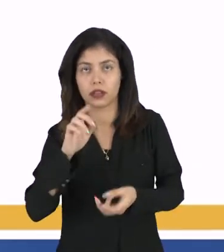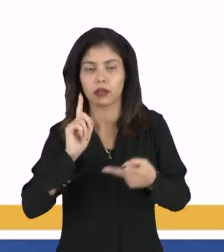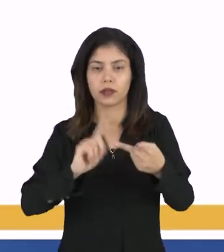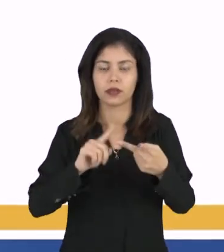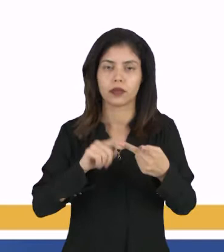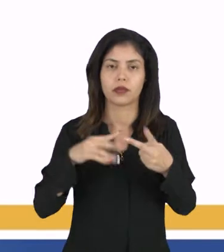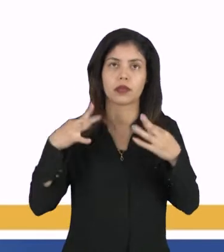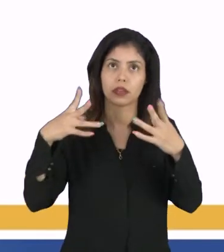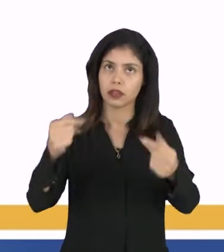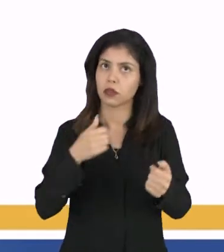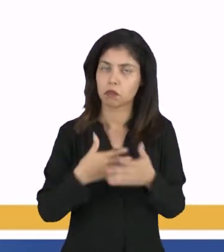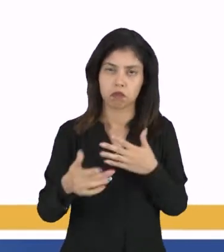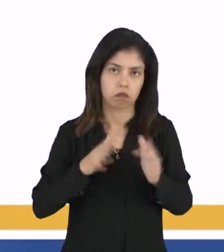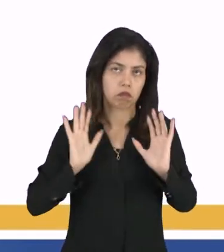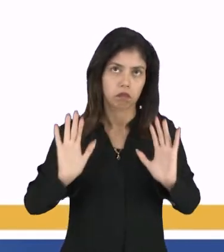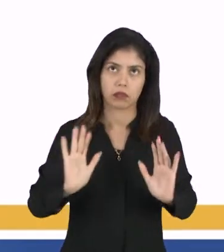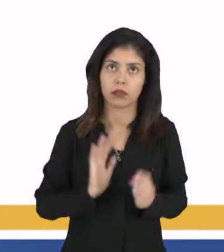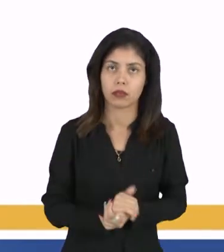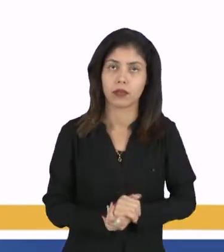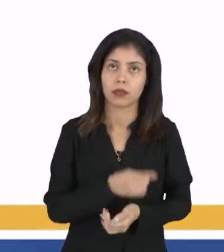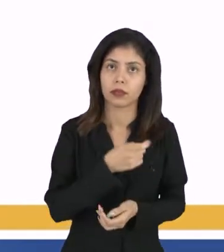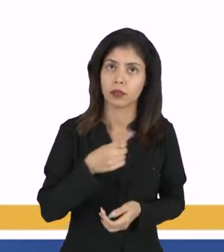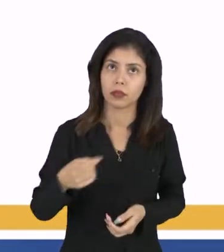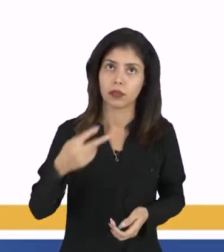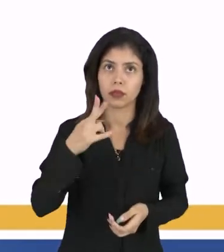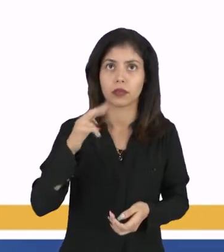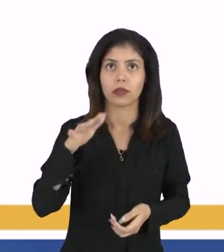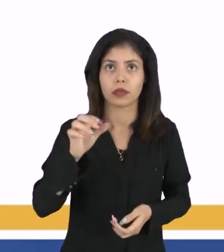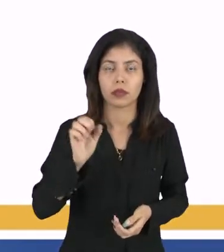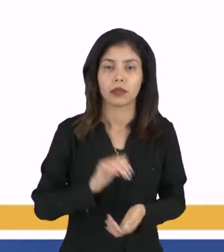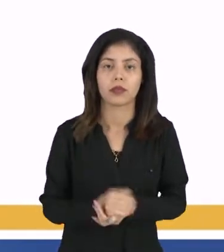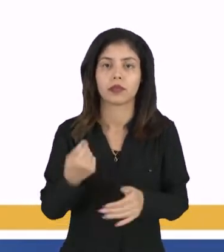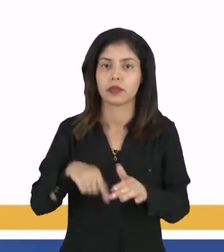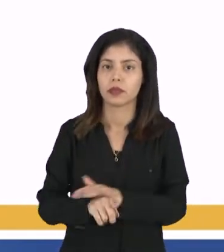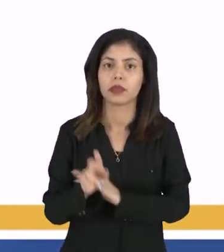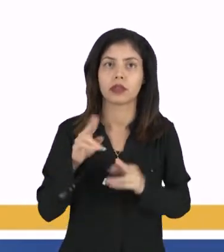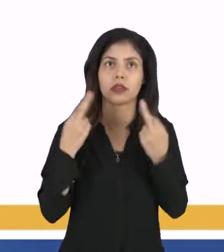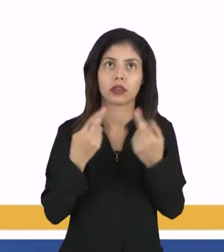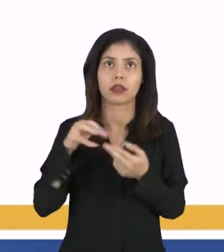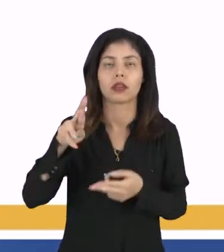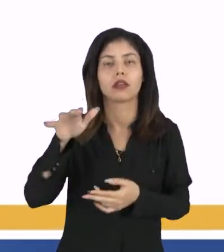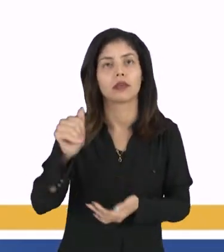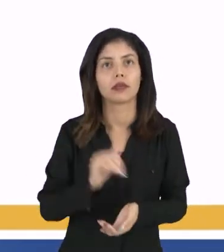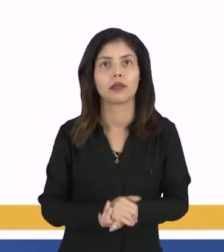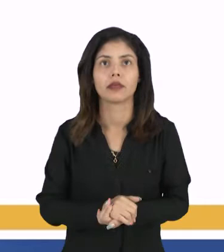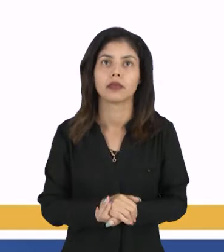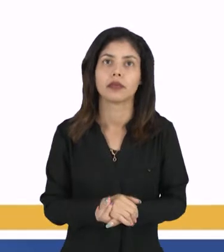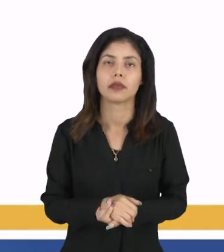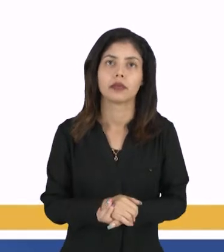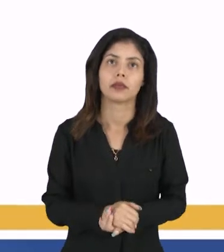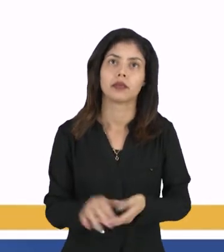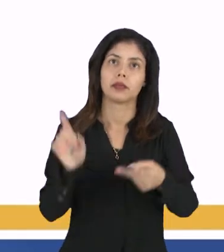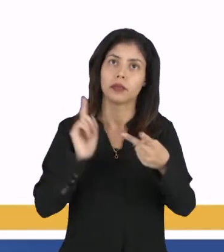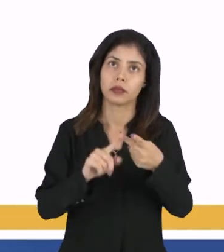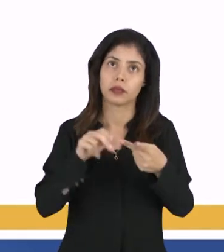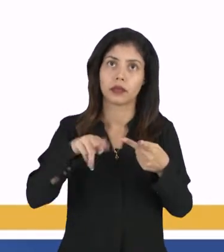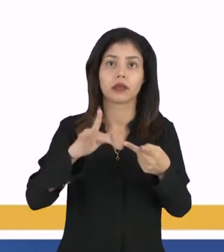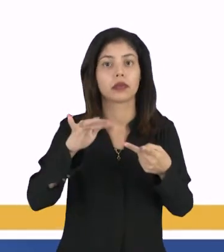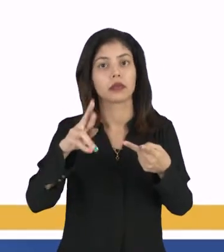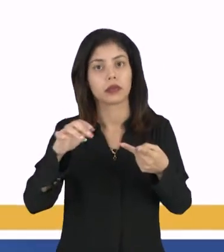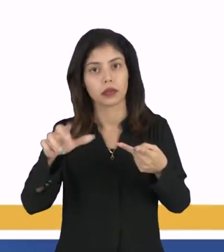tá? Todos, sem exceção. Então, as bactérias são procariontes porque elas estão dentro do reino Monera, né? Além disso,